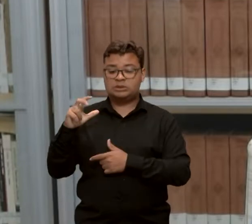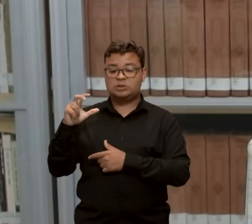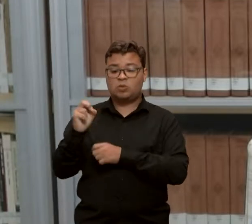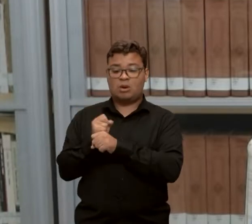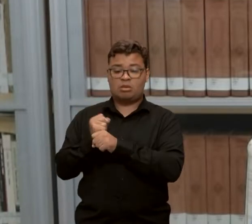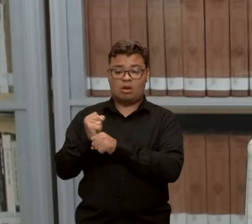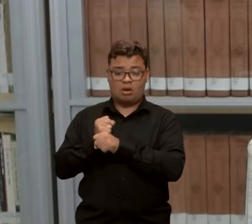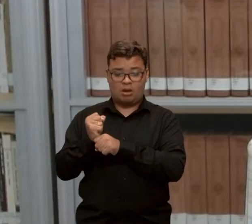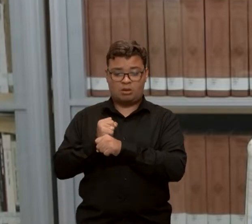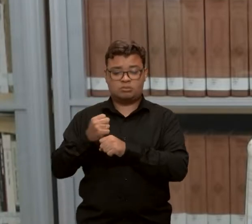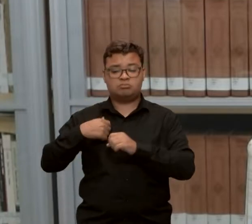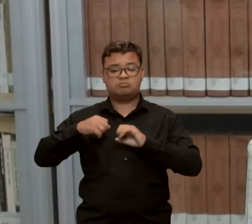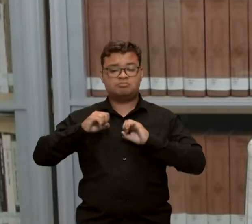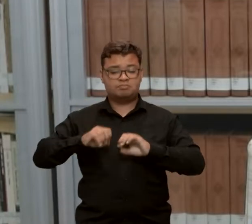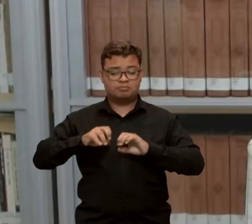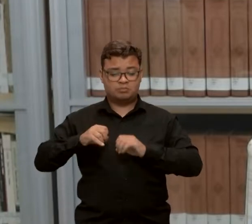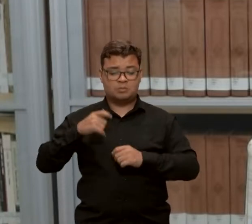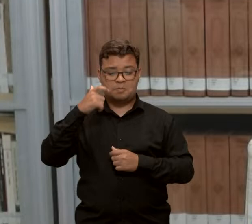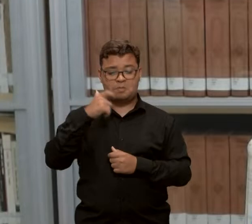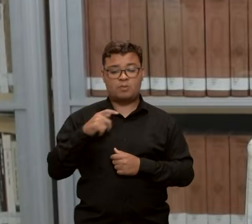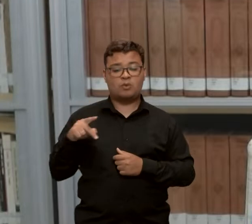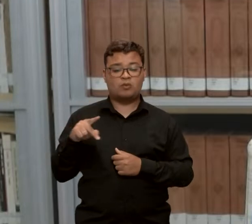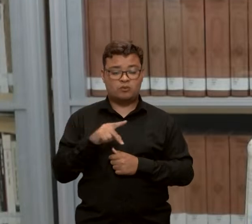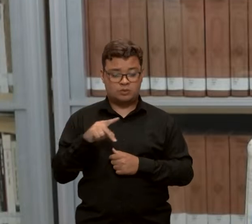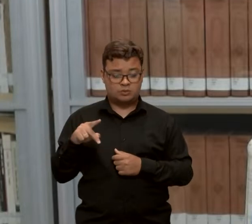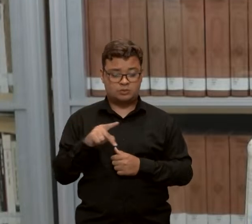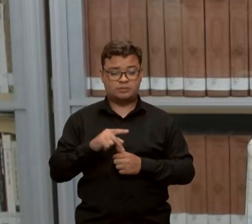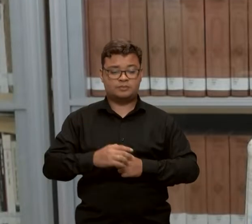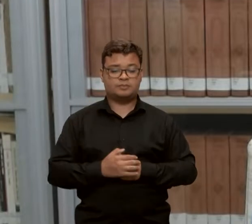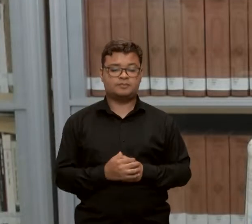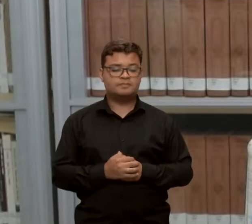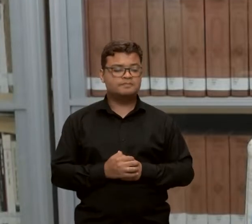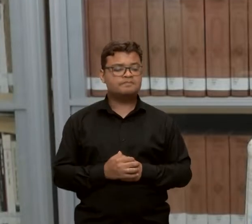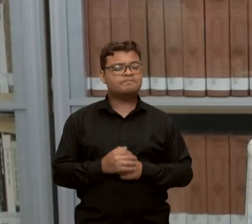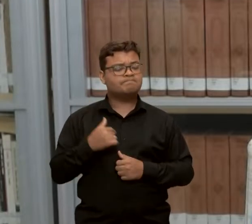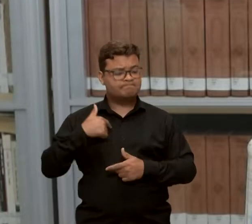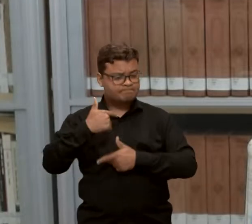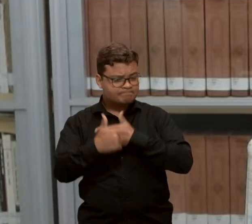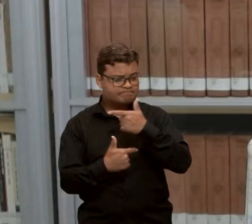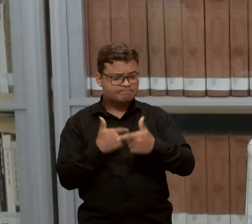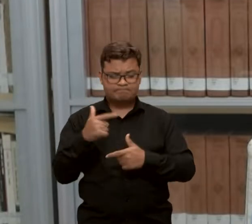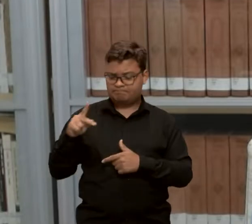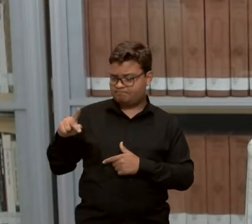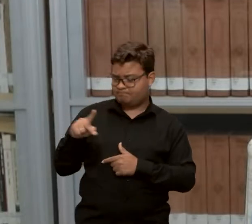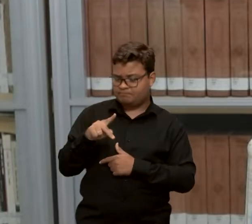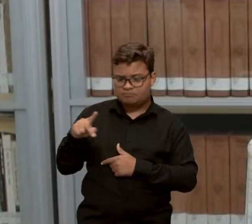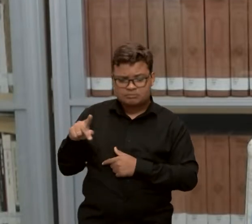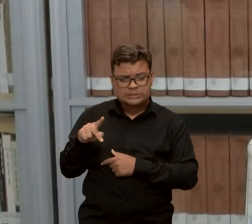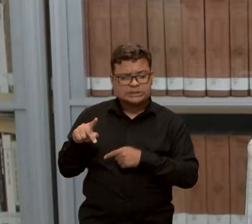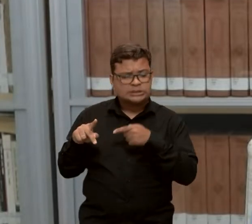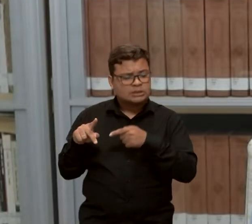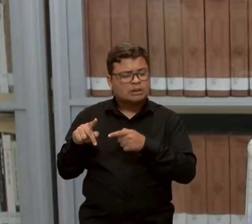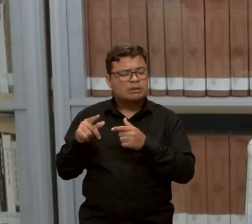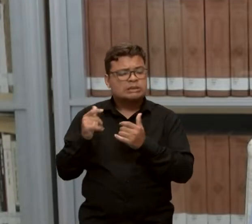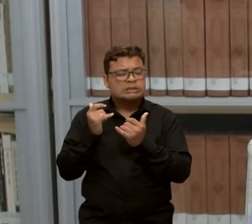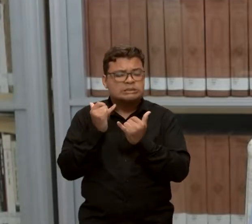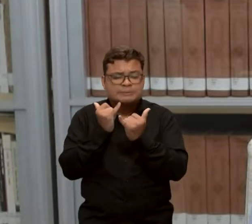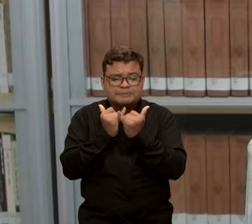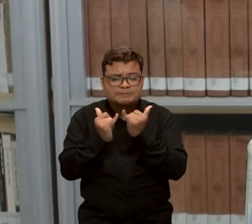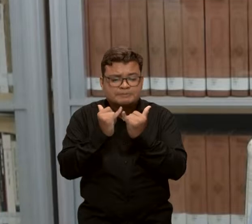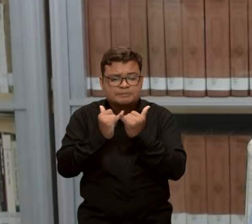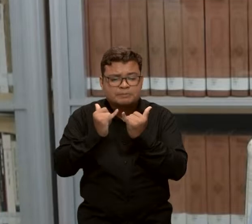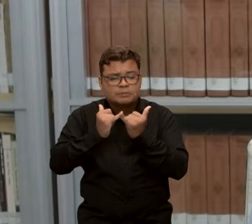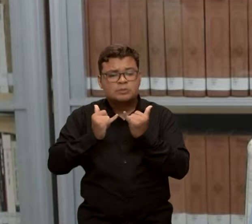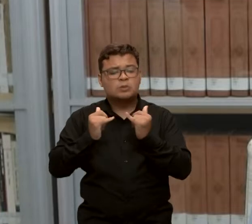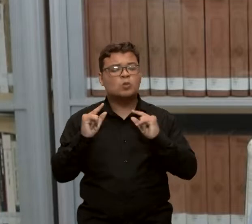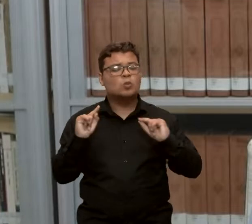professor, sobretudo que eu fui, né? E o trabalho de professor é um trabalho muito parecido